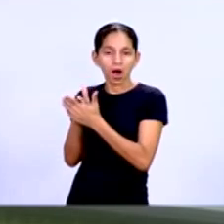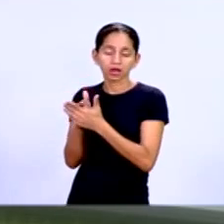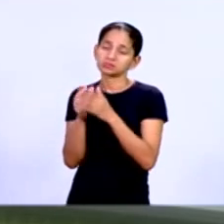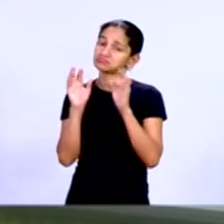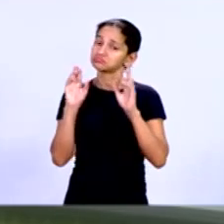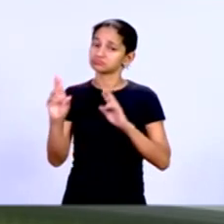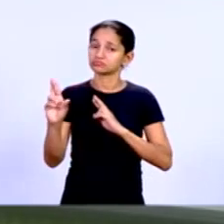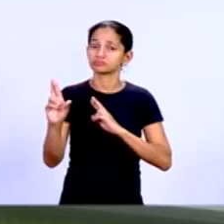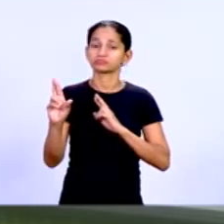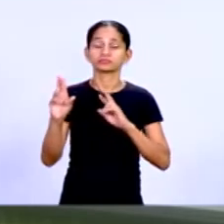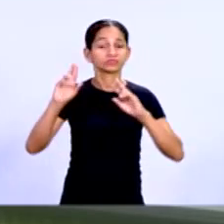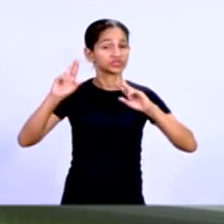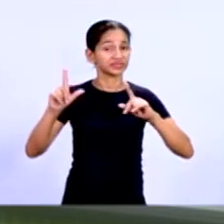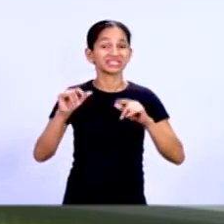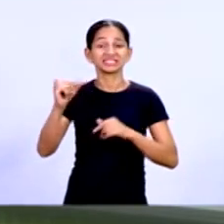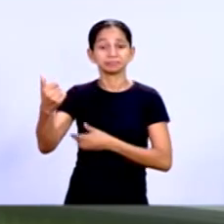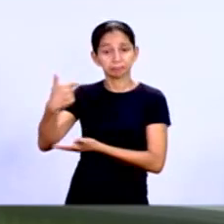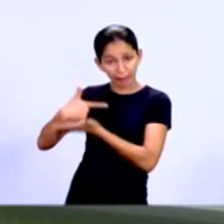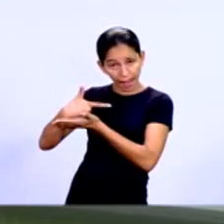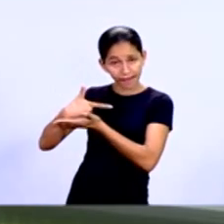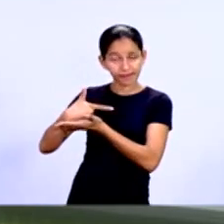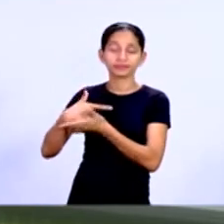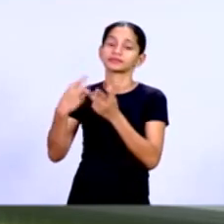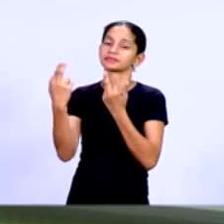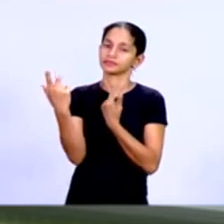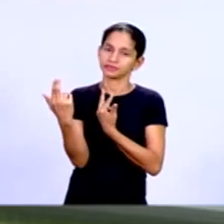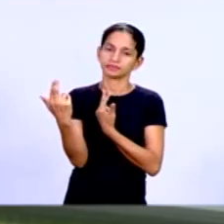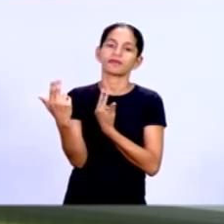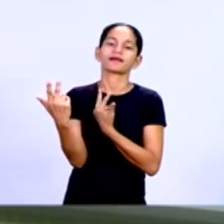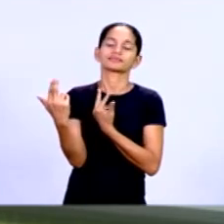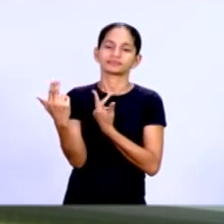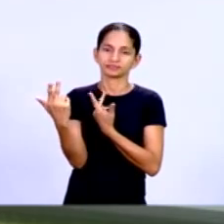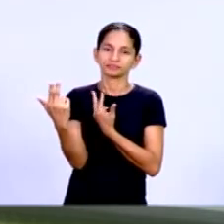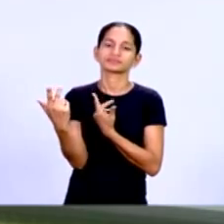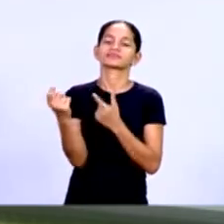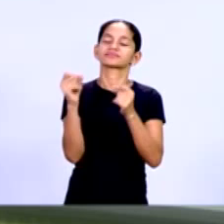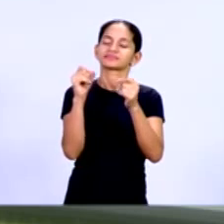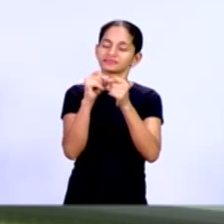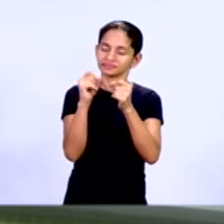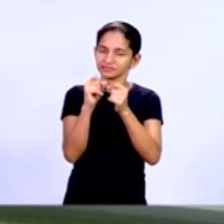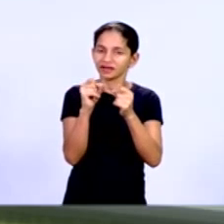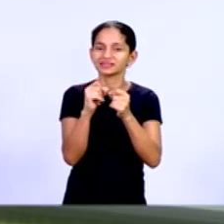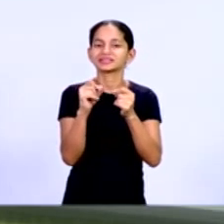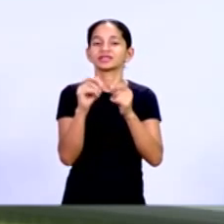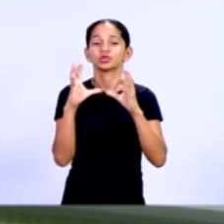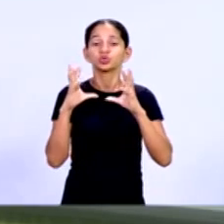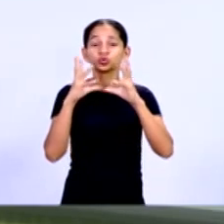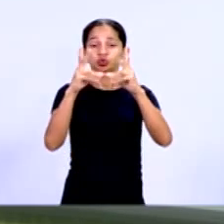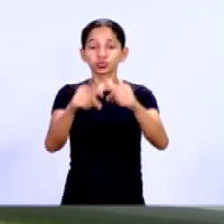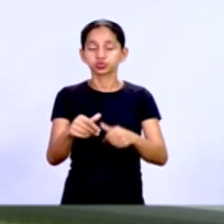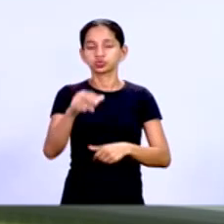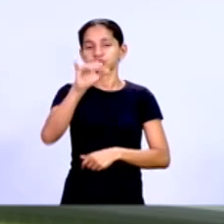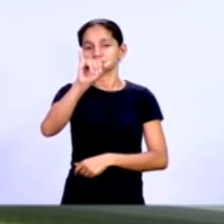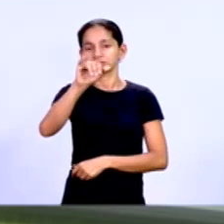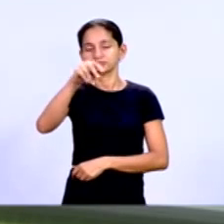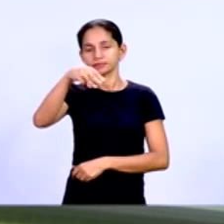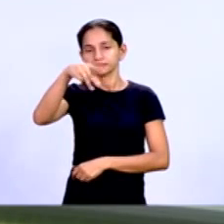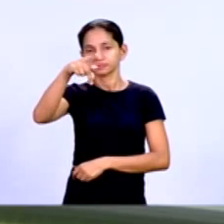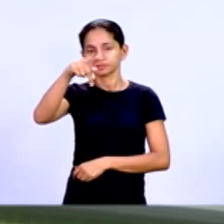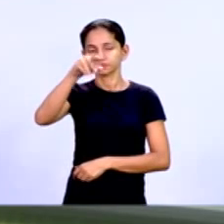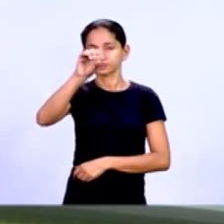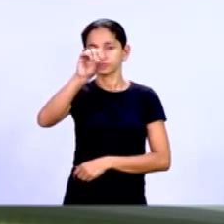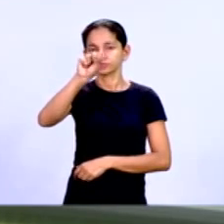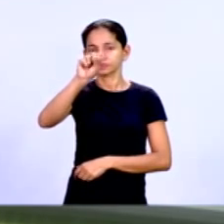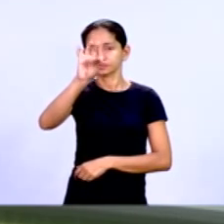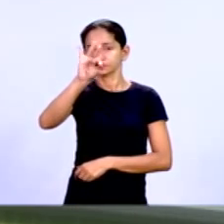comprando aquelas ações, você está passando para ela, também tem que declarar. E tem que constar o nome. Você não pode simplesmente abonar ela